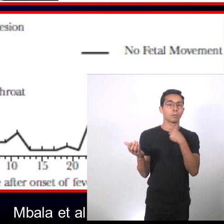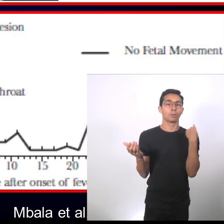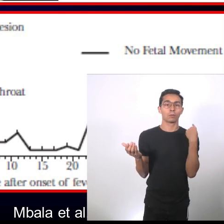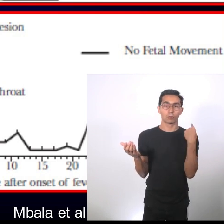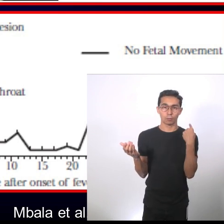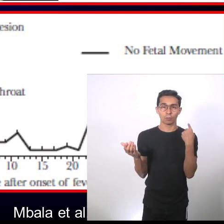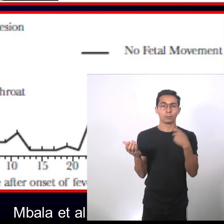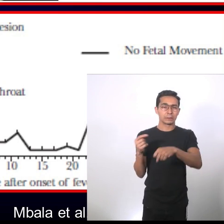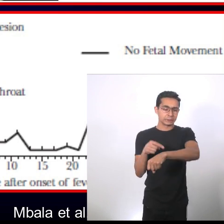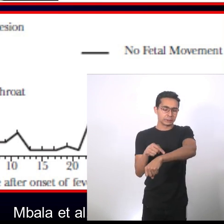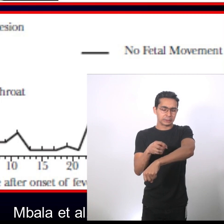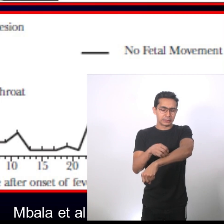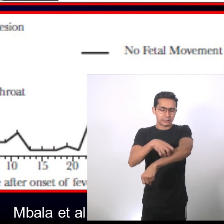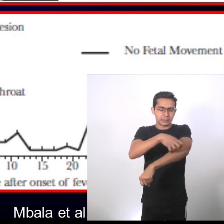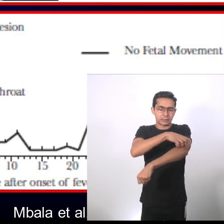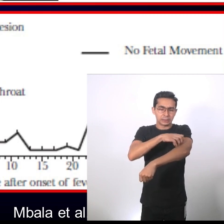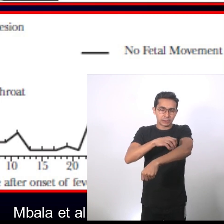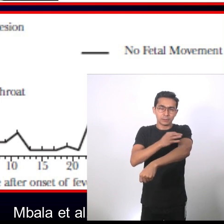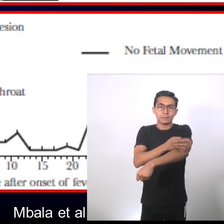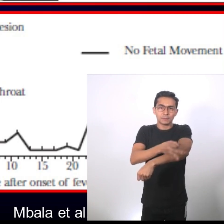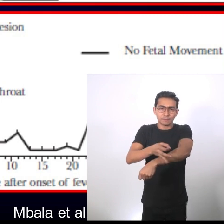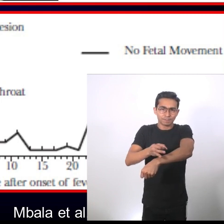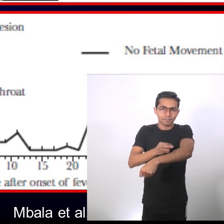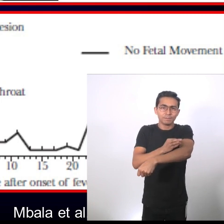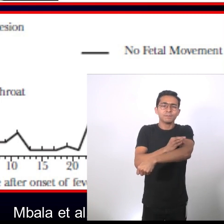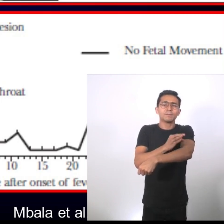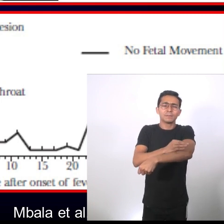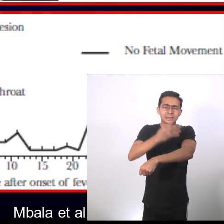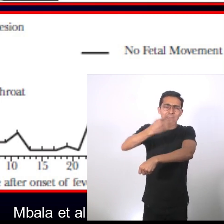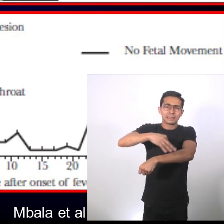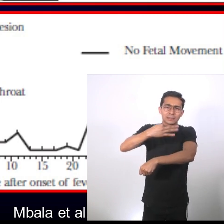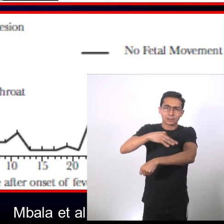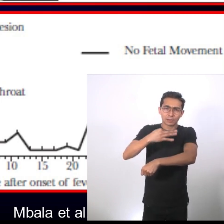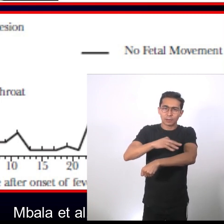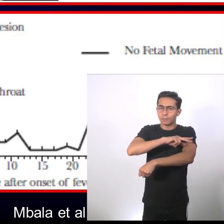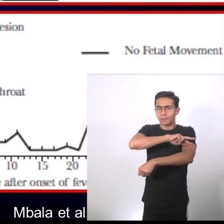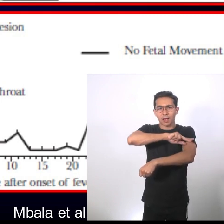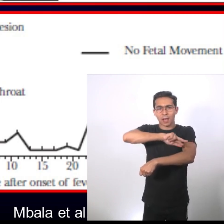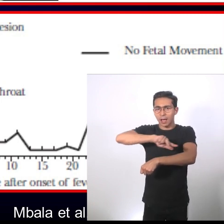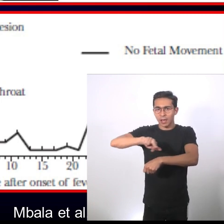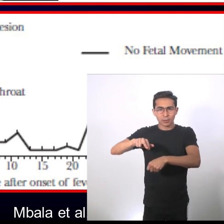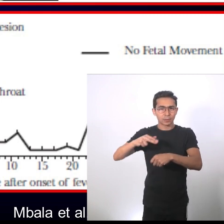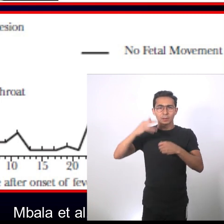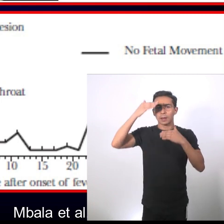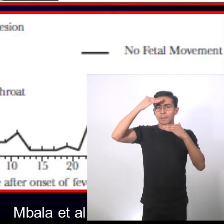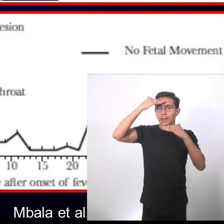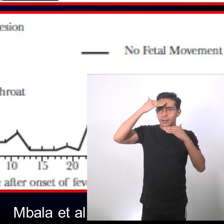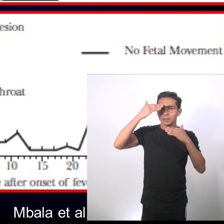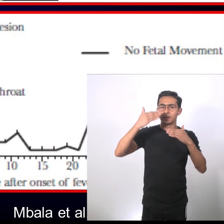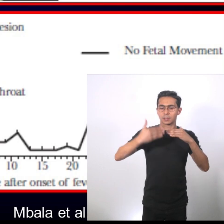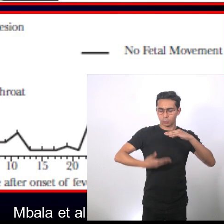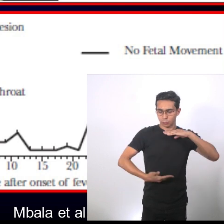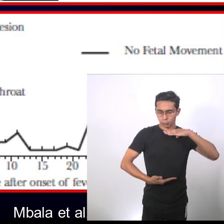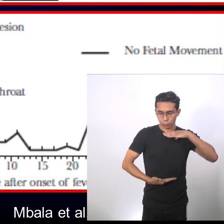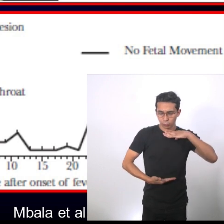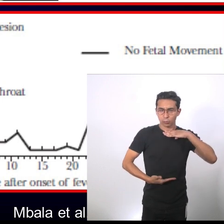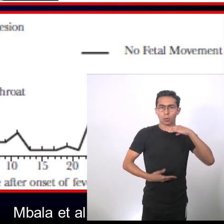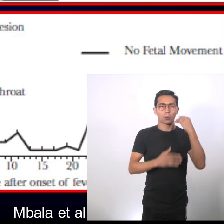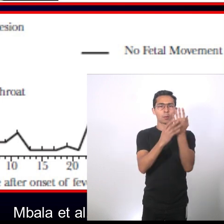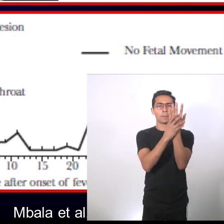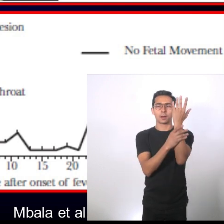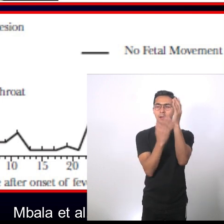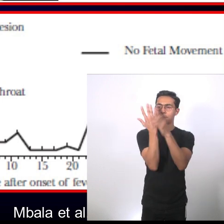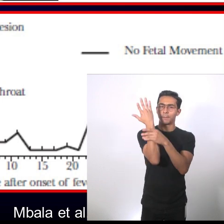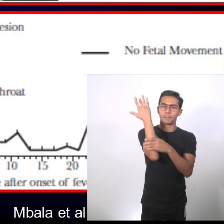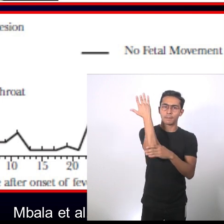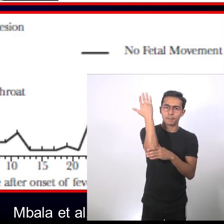lesões cutâneas difusas, que é o que a gente está vendo nessa imagem, né, envolvendo cabeça, tronco, extremidades, palma da mão, planta dos pés,